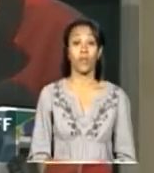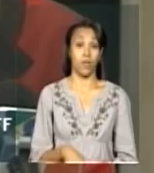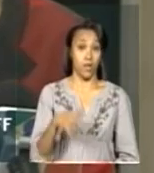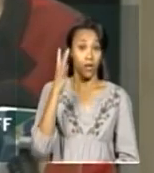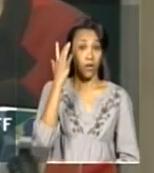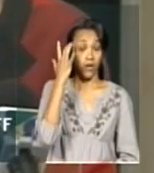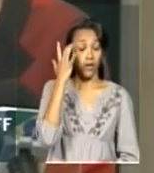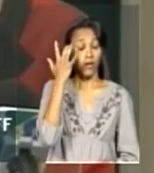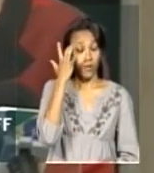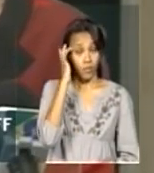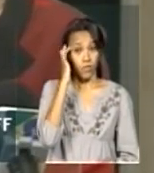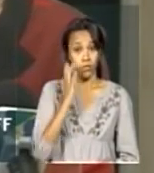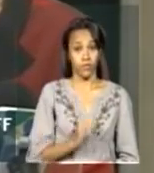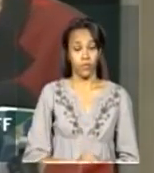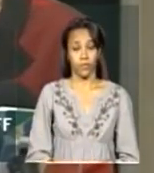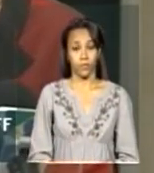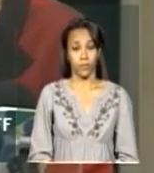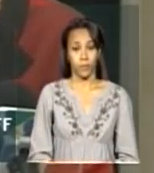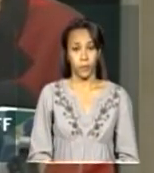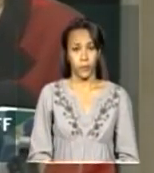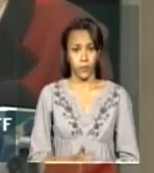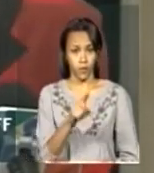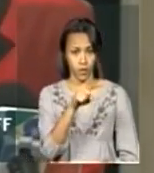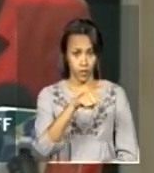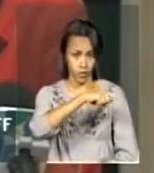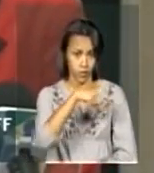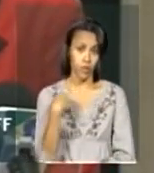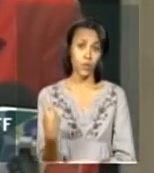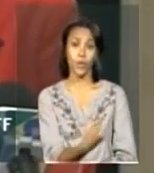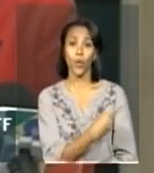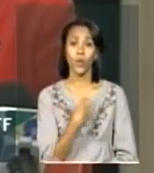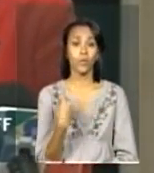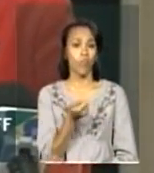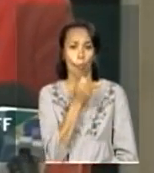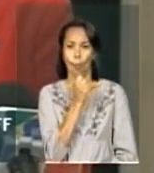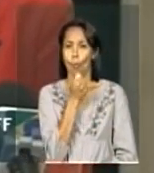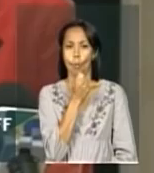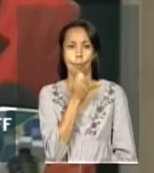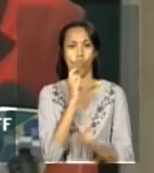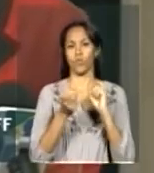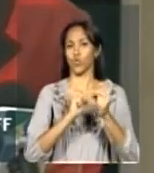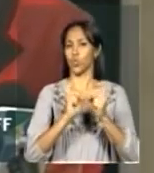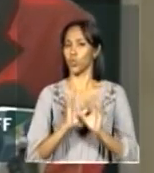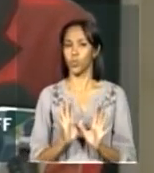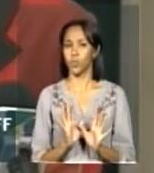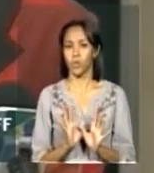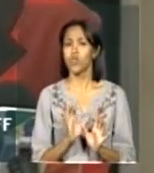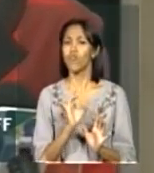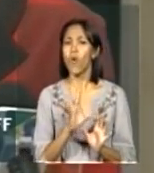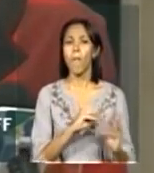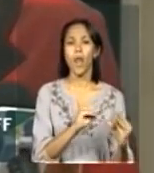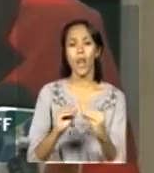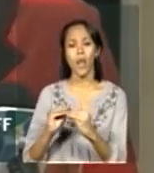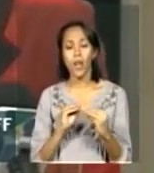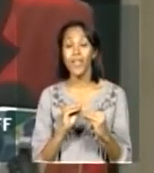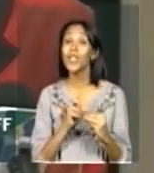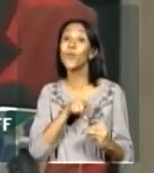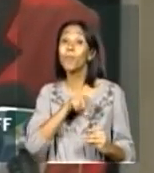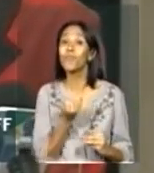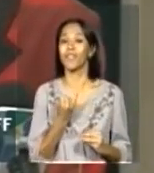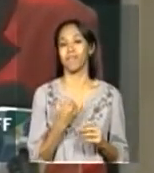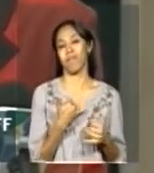que eh nós primeiro não estávamos discutindo isso, foi comentado e eu brinquei com